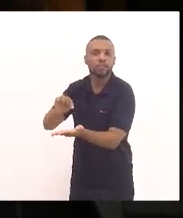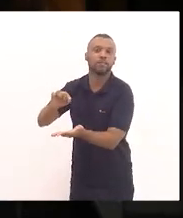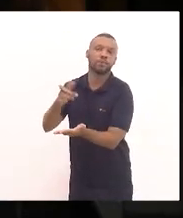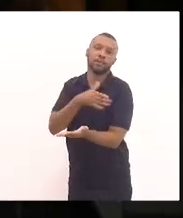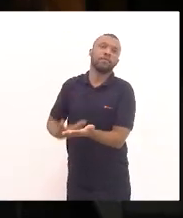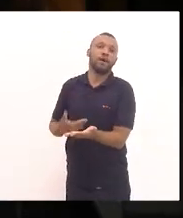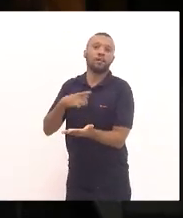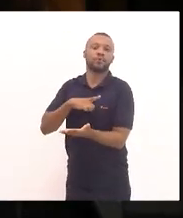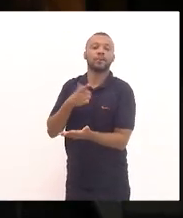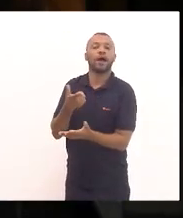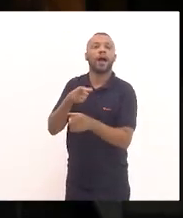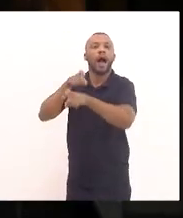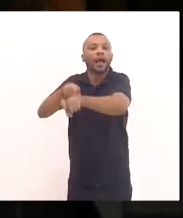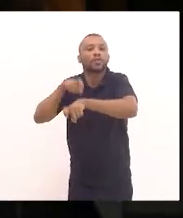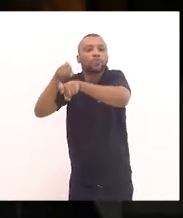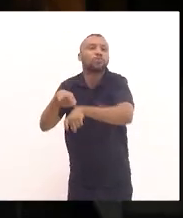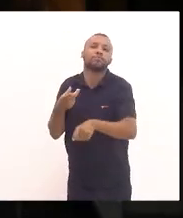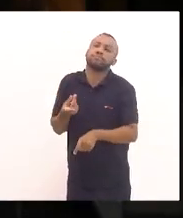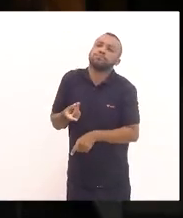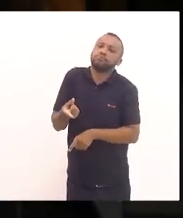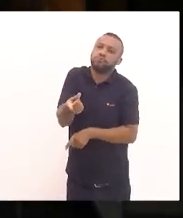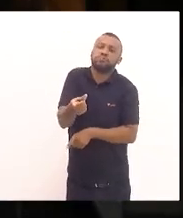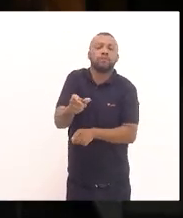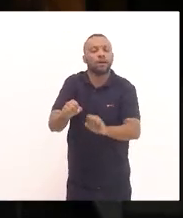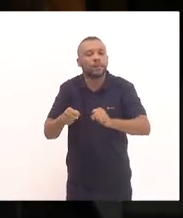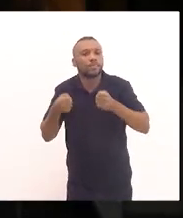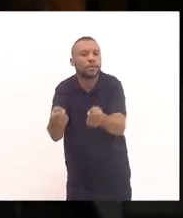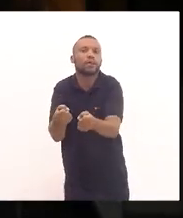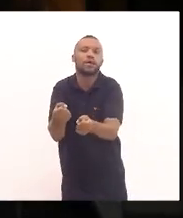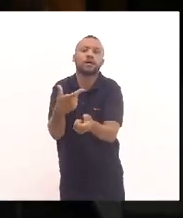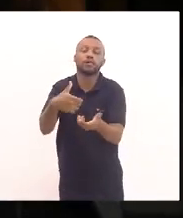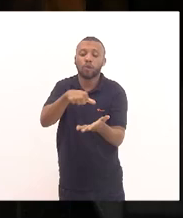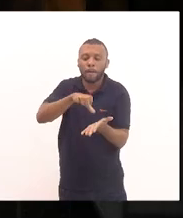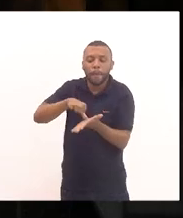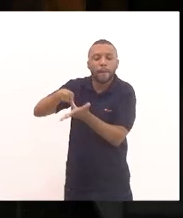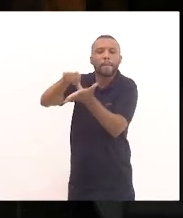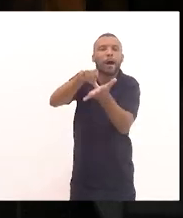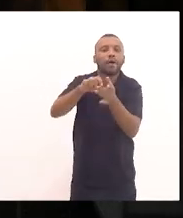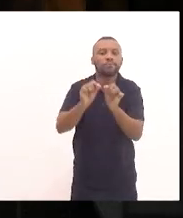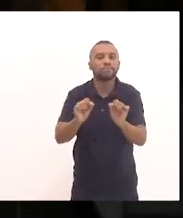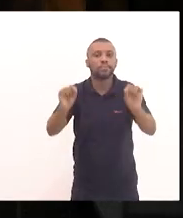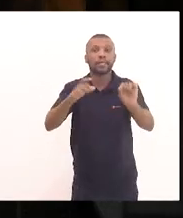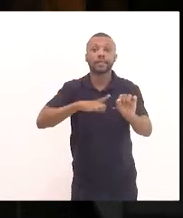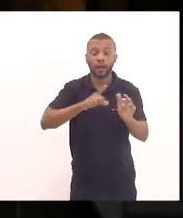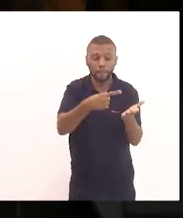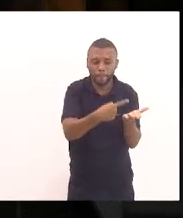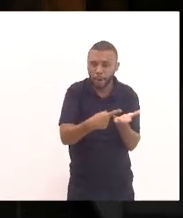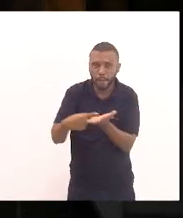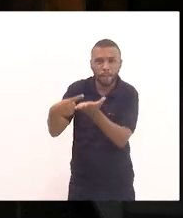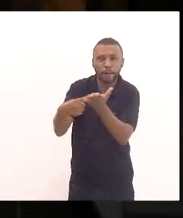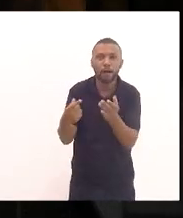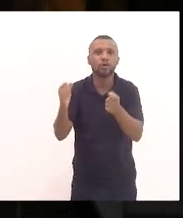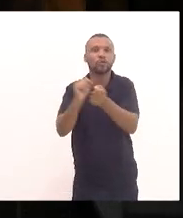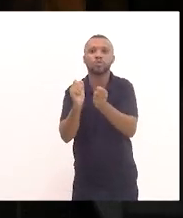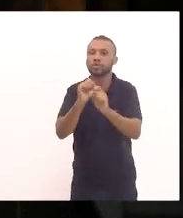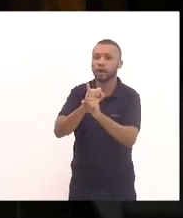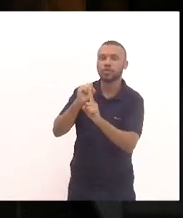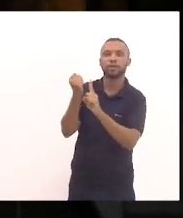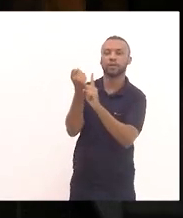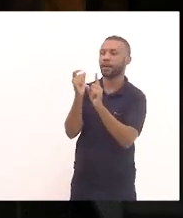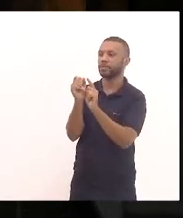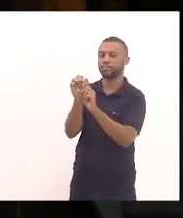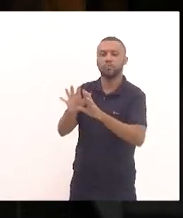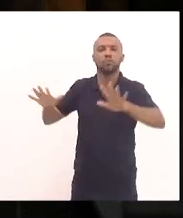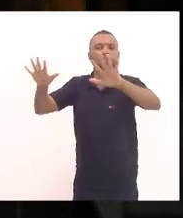da área de agricultura sustentável, que é preciso também garantir que os órgãos colegiados, que contam com a participação organizada da sociedade civil, sejam